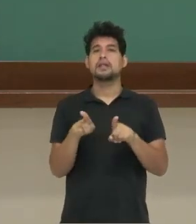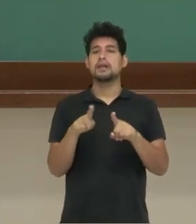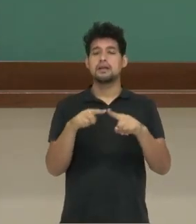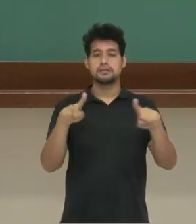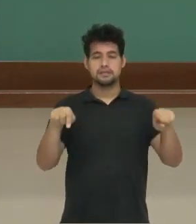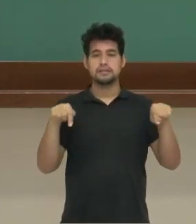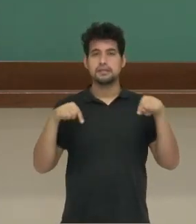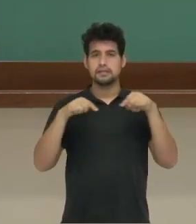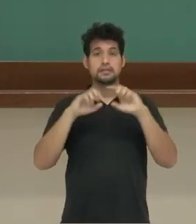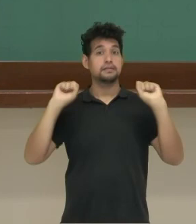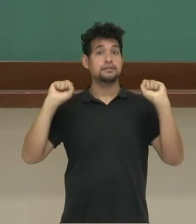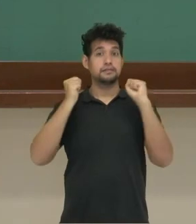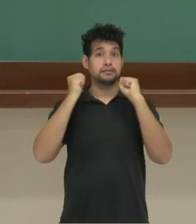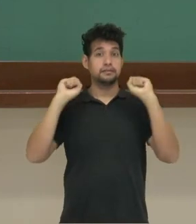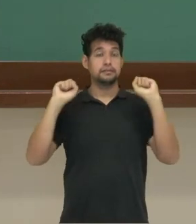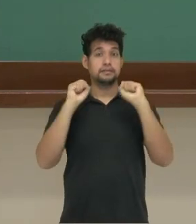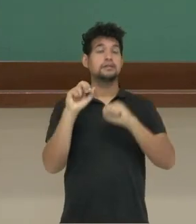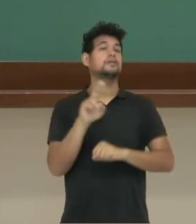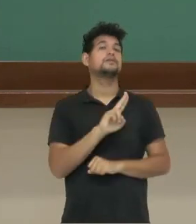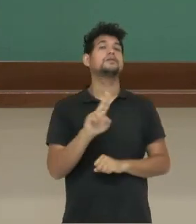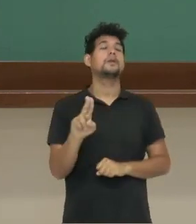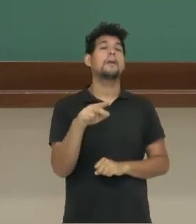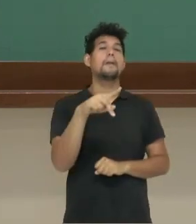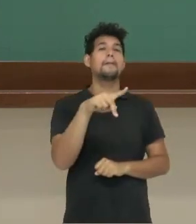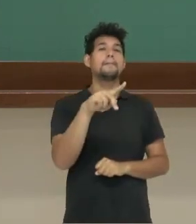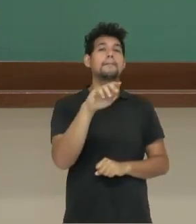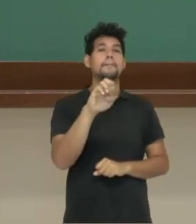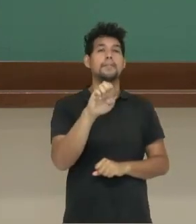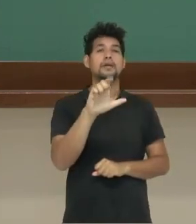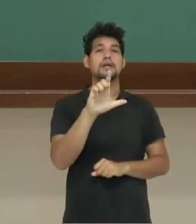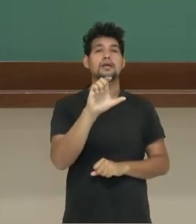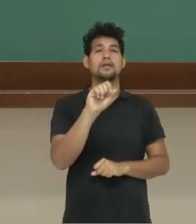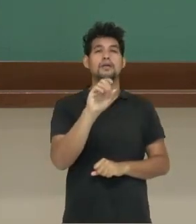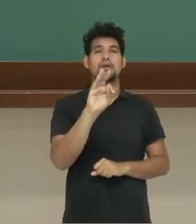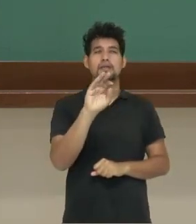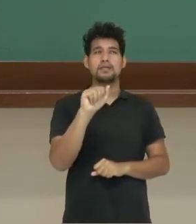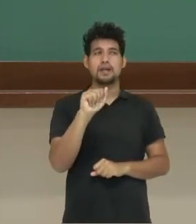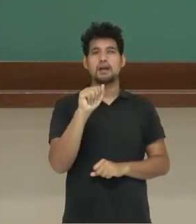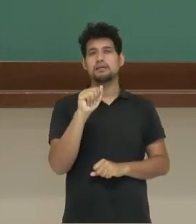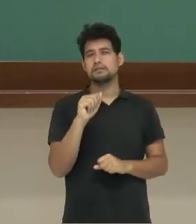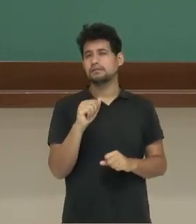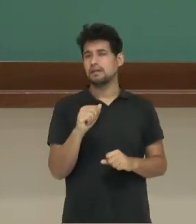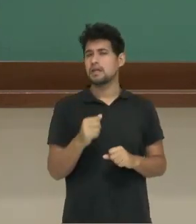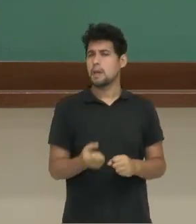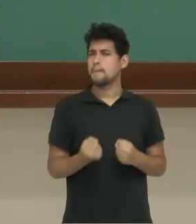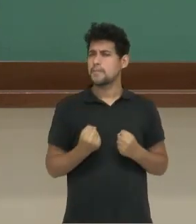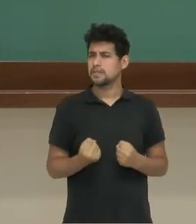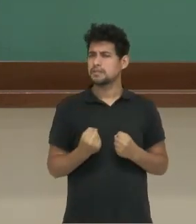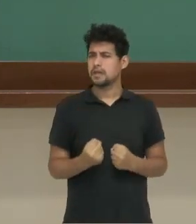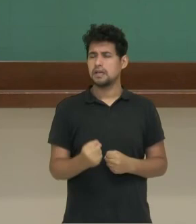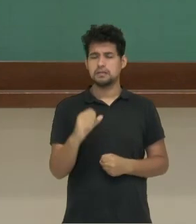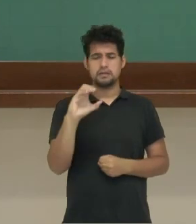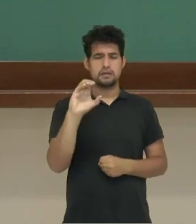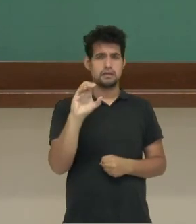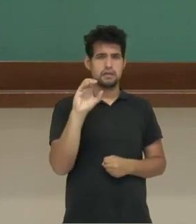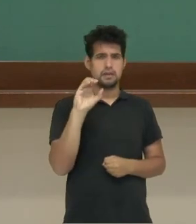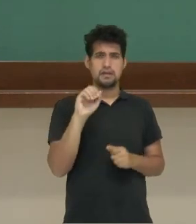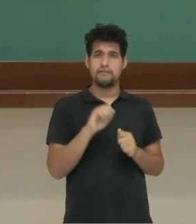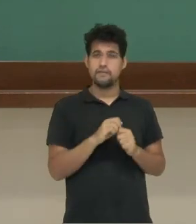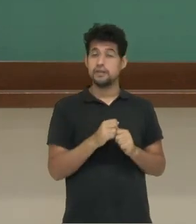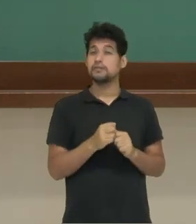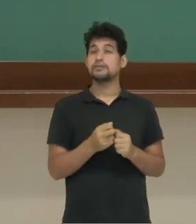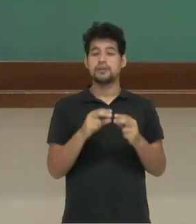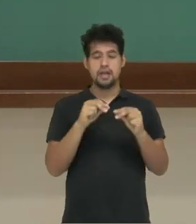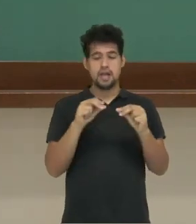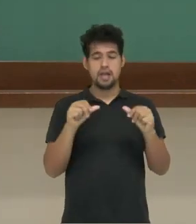de educação física chamada pelota, é uma bolinha pouco maior que uma bola de tênis e bem pesadinha, aquela feita de areia, tá? A pelota